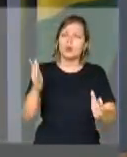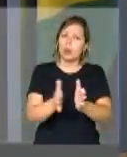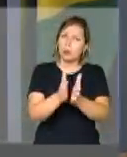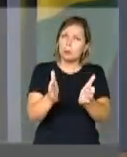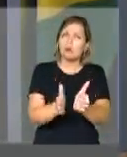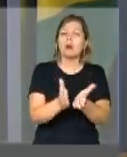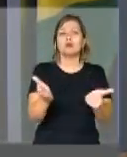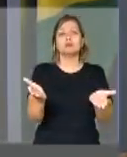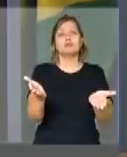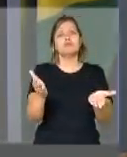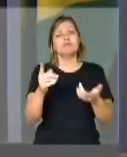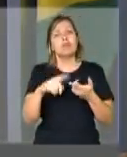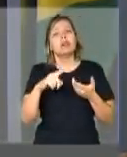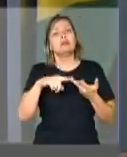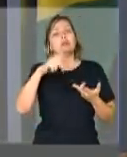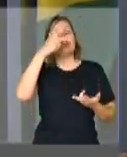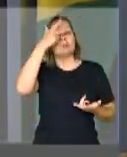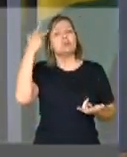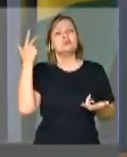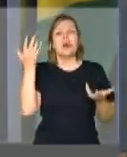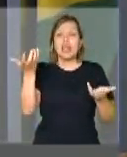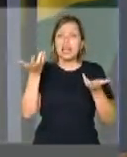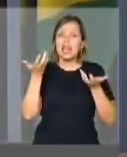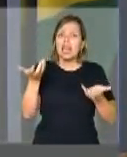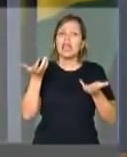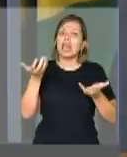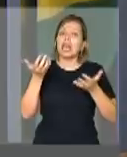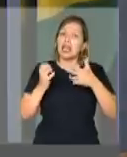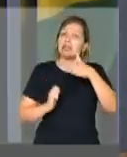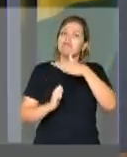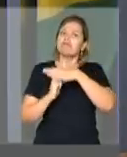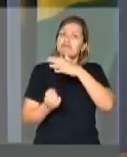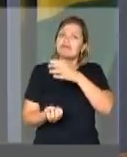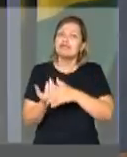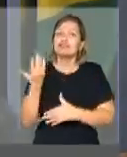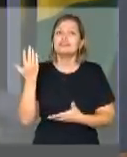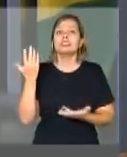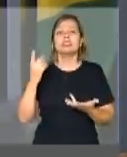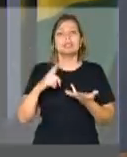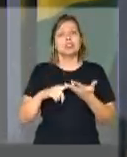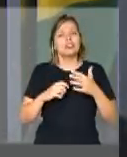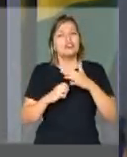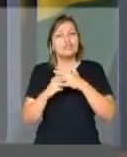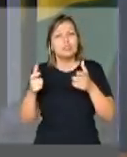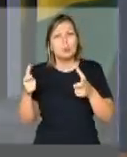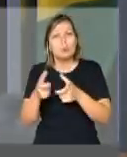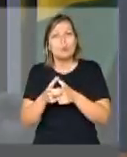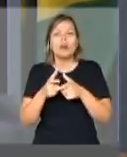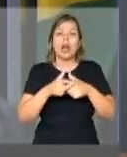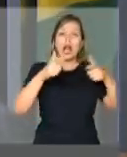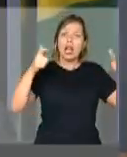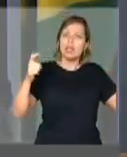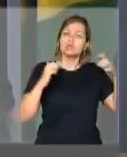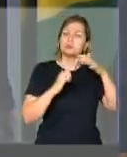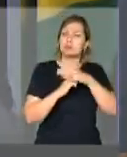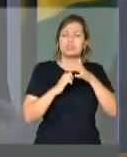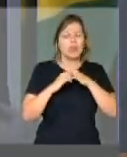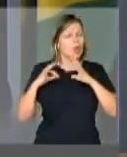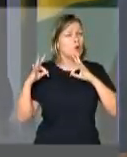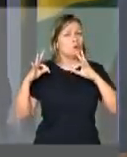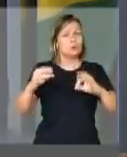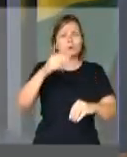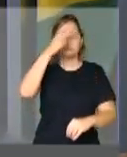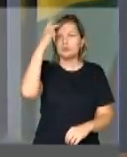quer investir, o empresário, o micro, o pequeno e também o grande empresário. Se a gente quer que o Brasil se desenvolva e todos nós